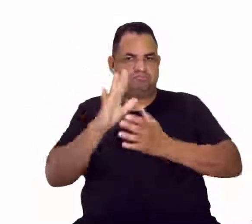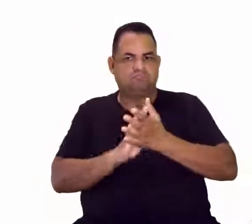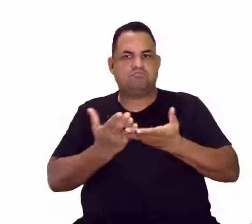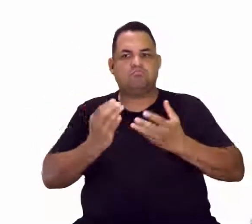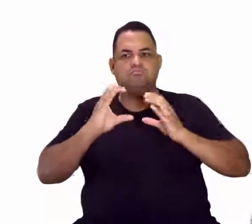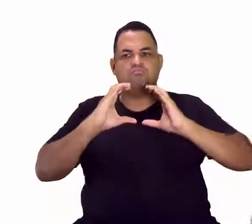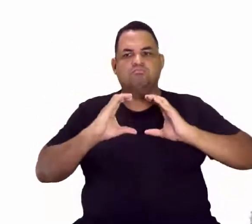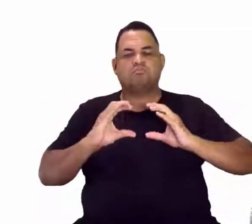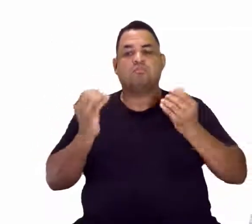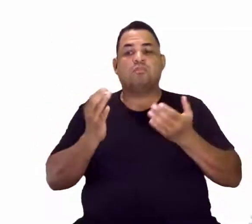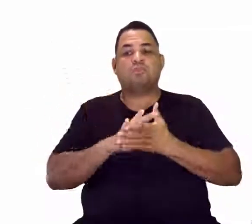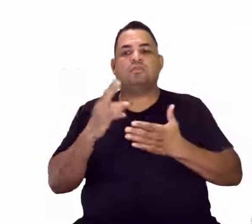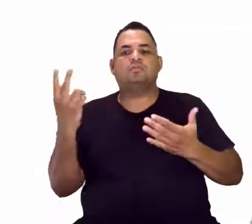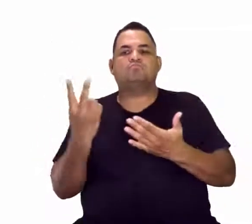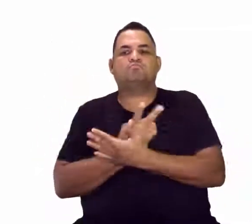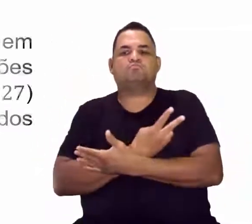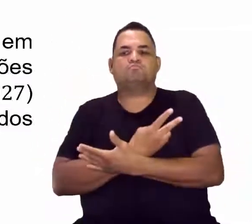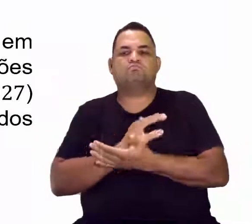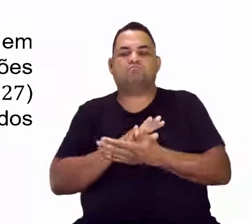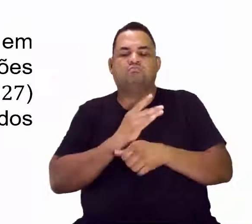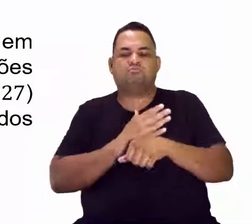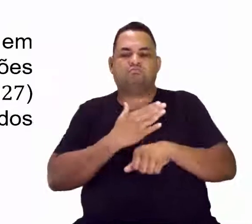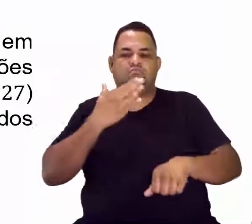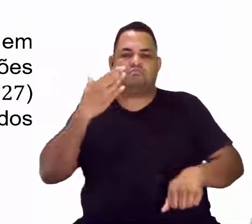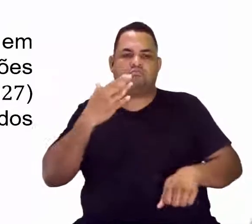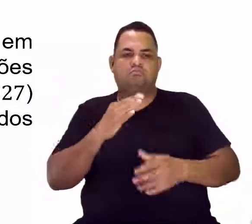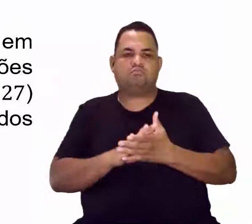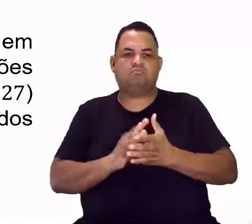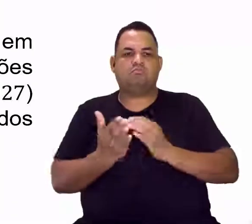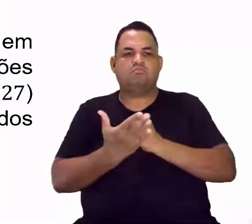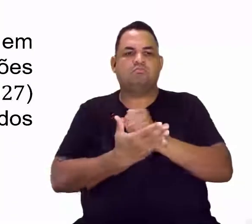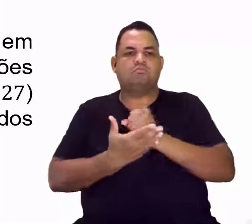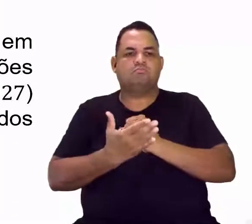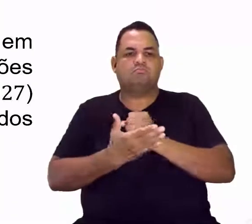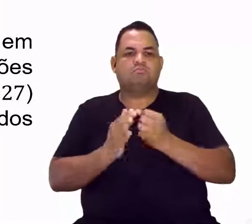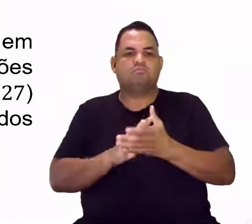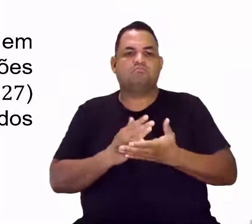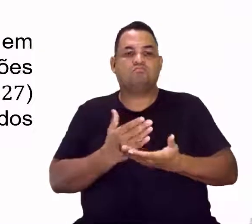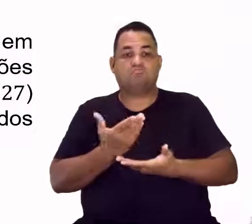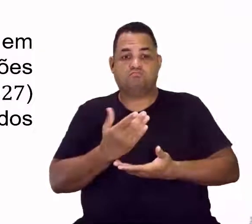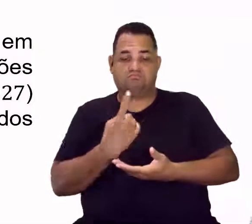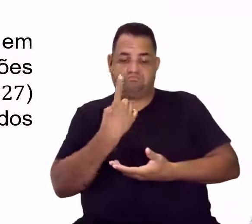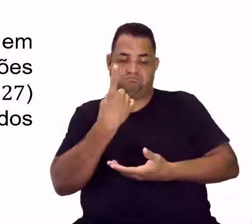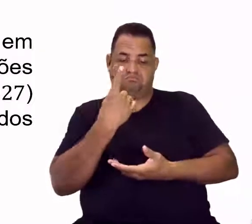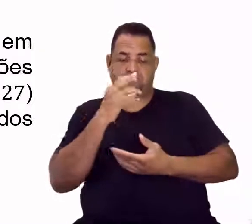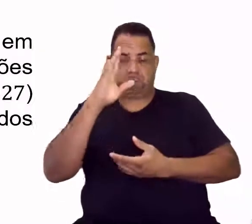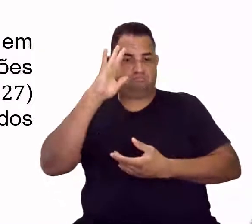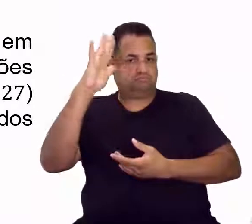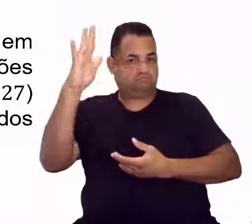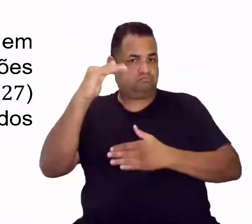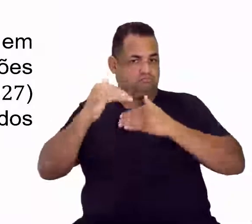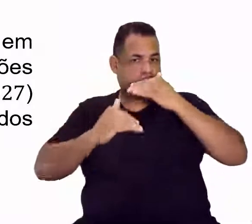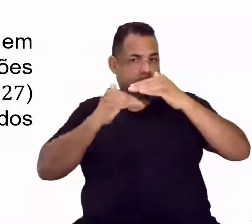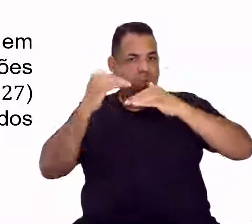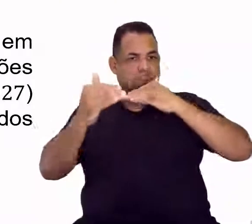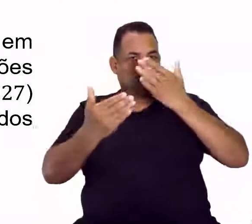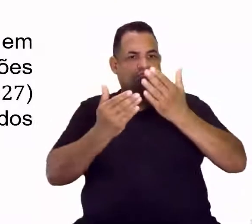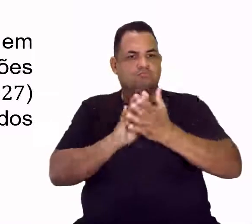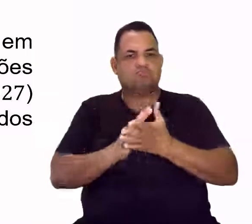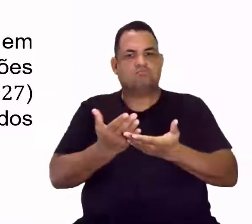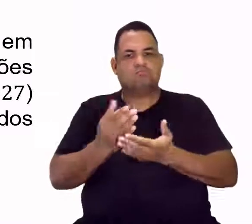sobre o comportamento de ácidos e bases. Uma dessas teorias desenvolvidas